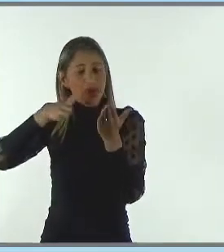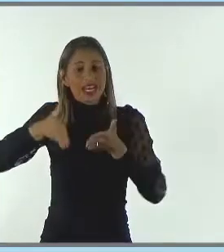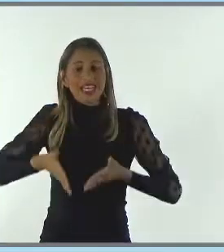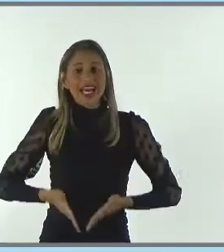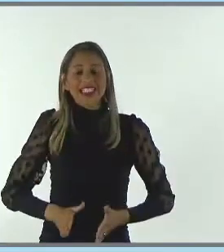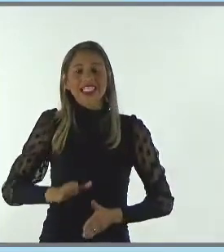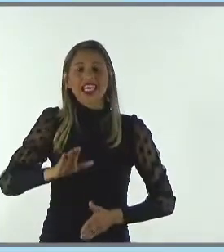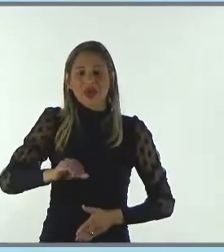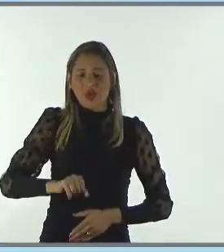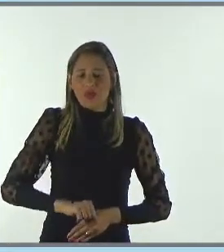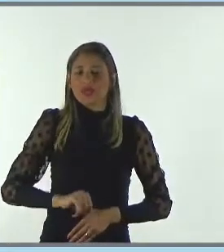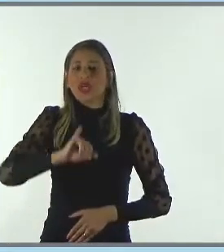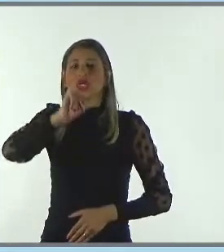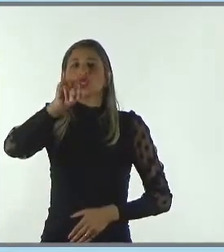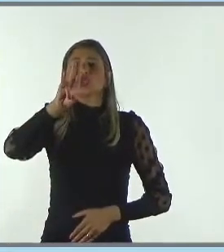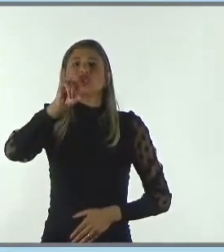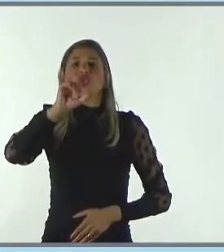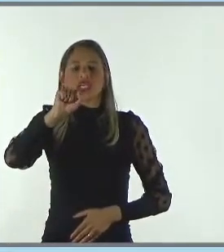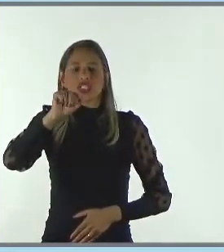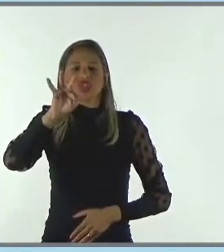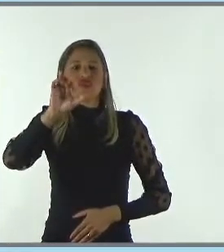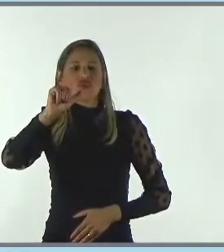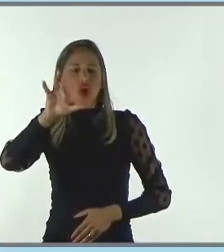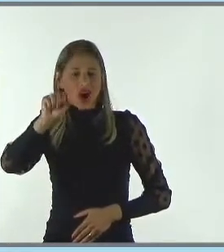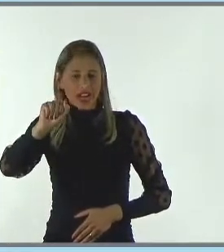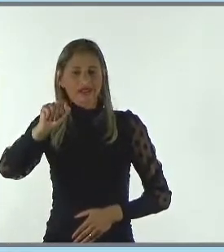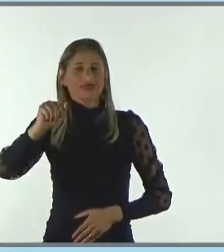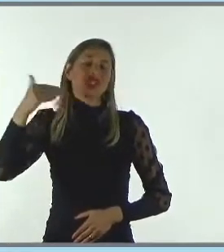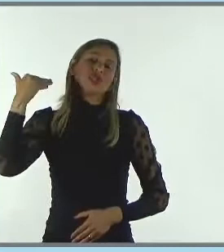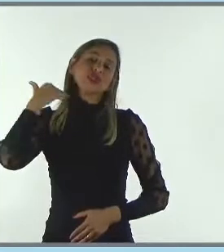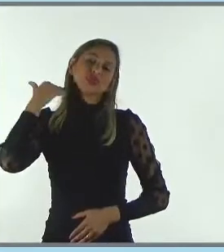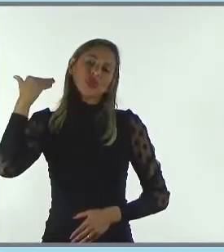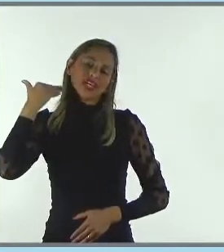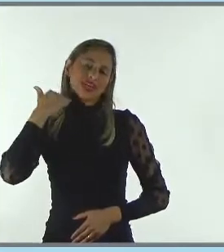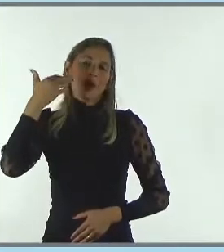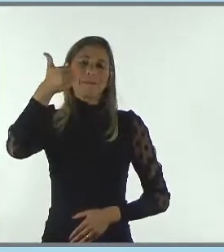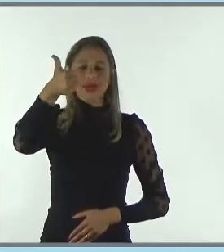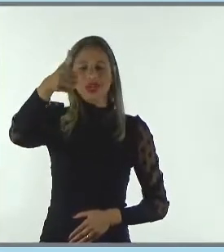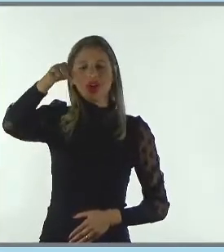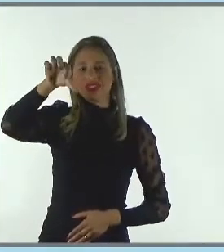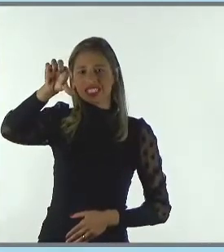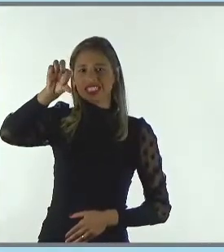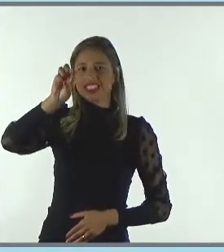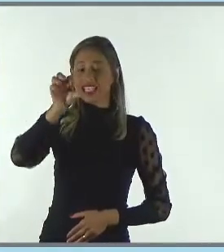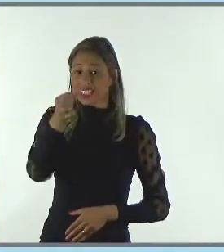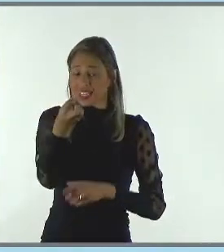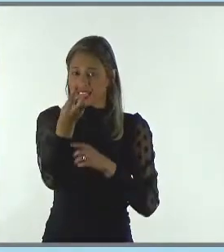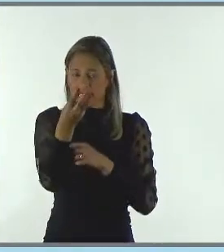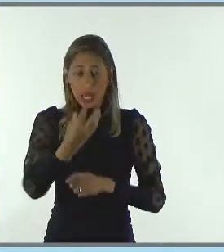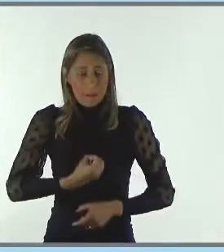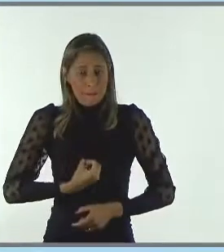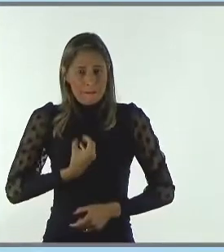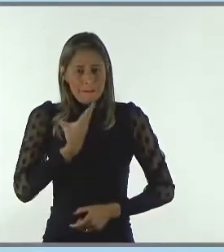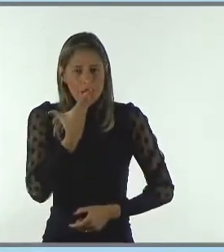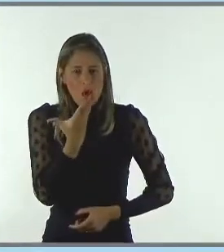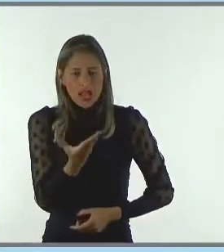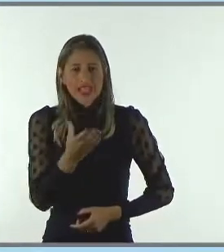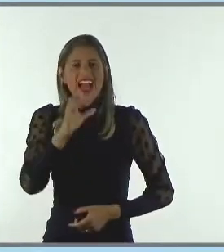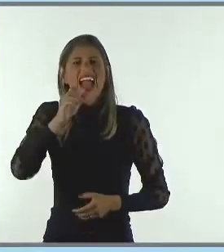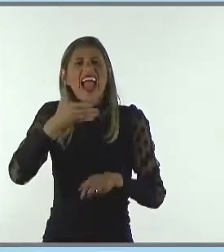Fora, Minas Gerais, é onde ele reside também. Nasceu em 1963. É poeta,